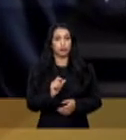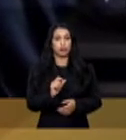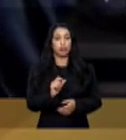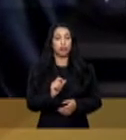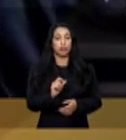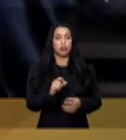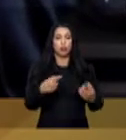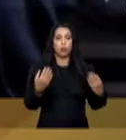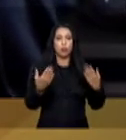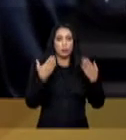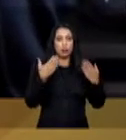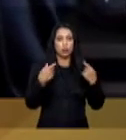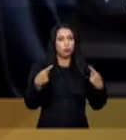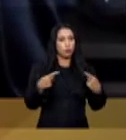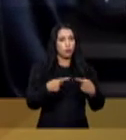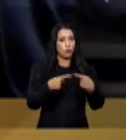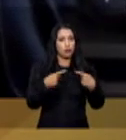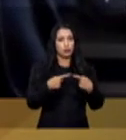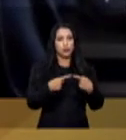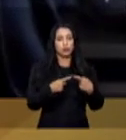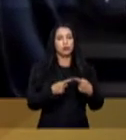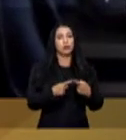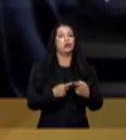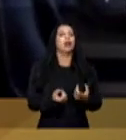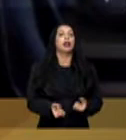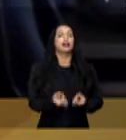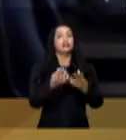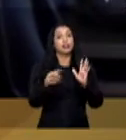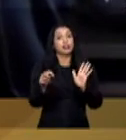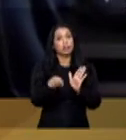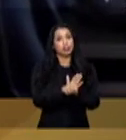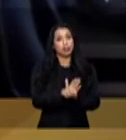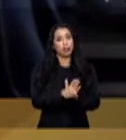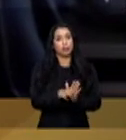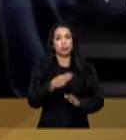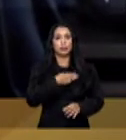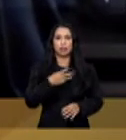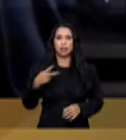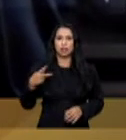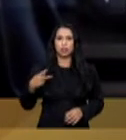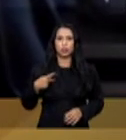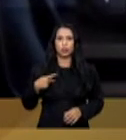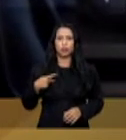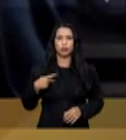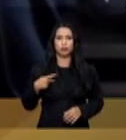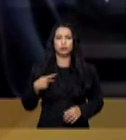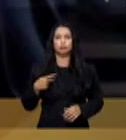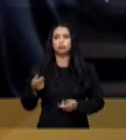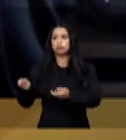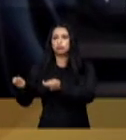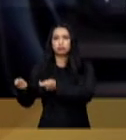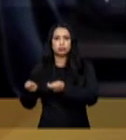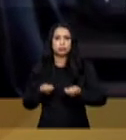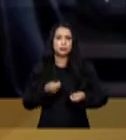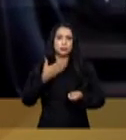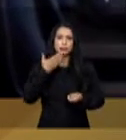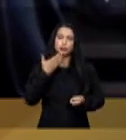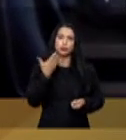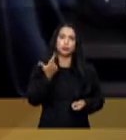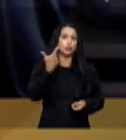de entorpecentes. O Ministério Público recorreu dessa decisão, defendendo